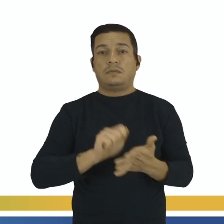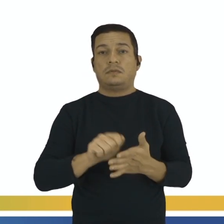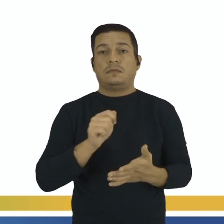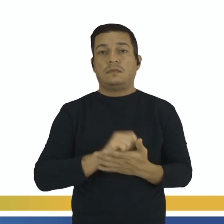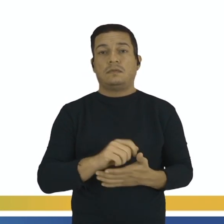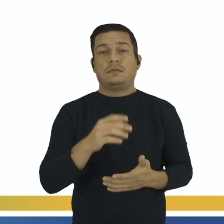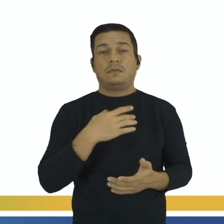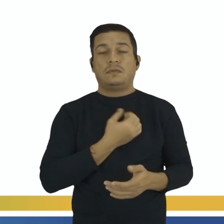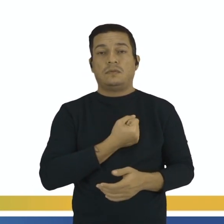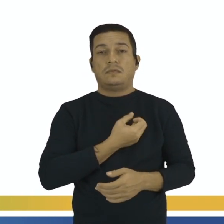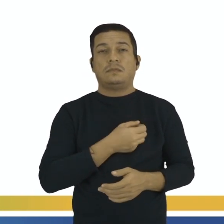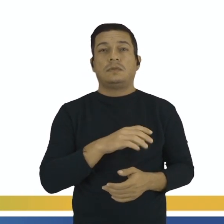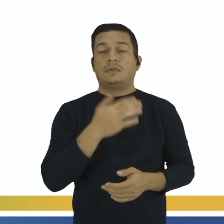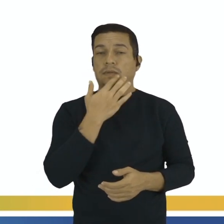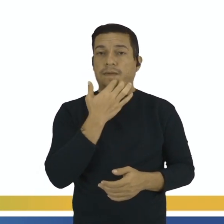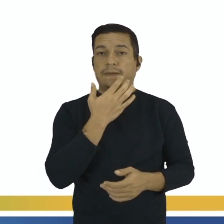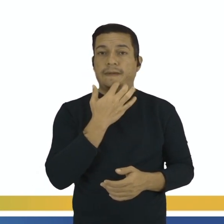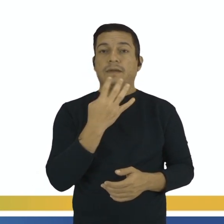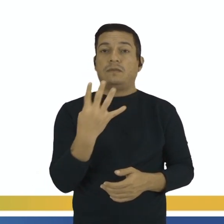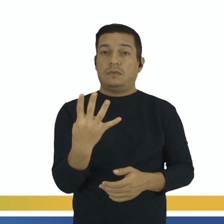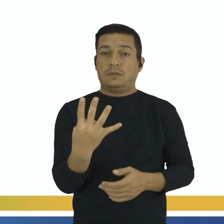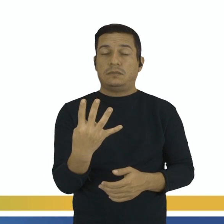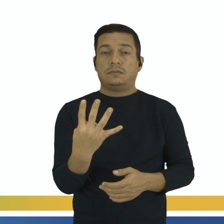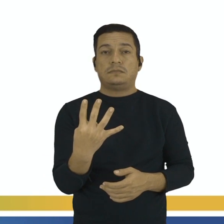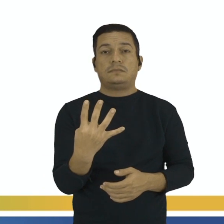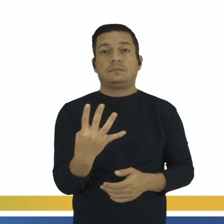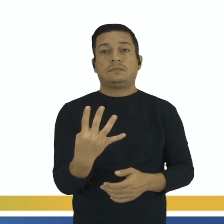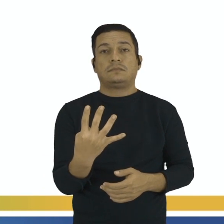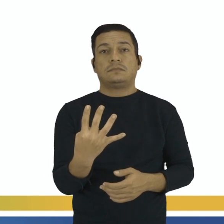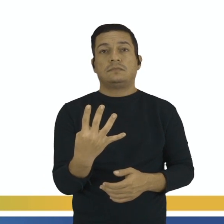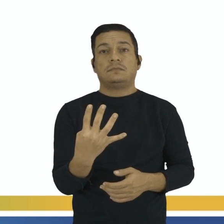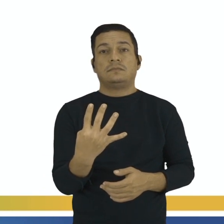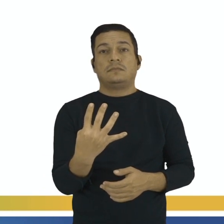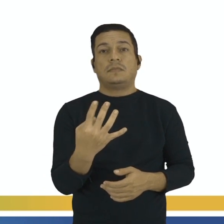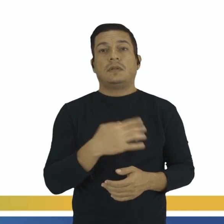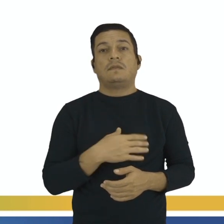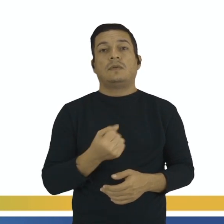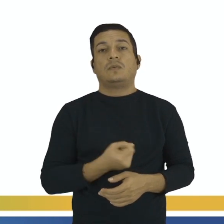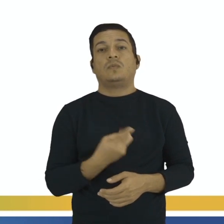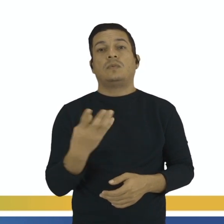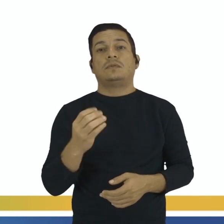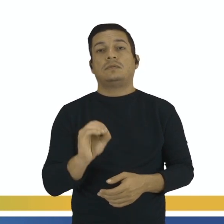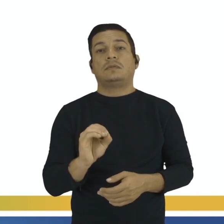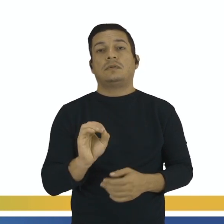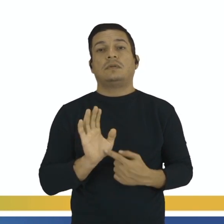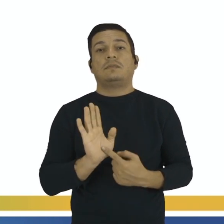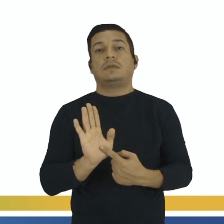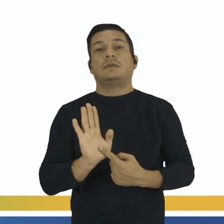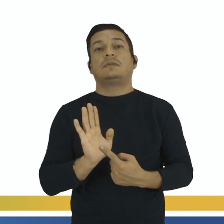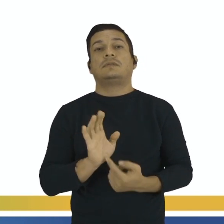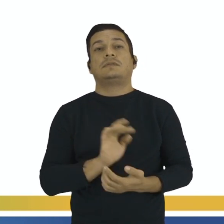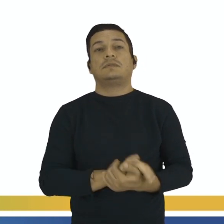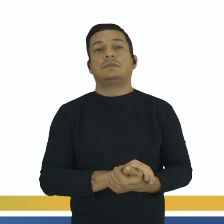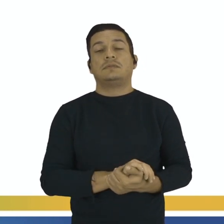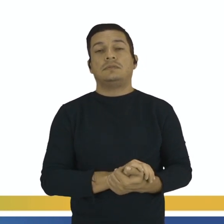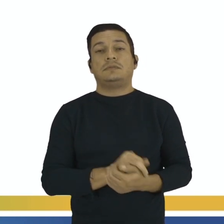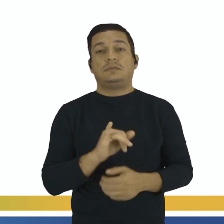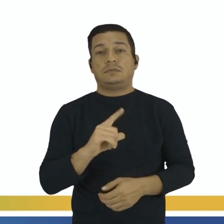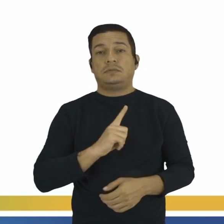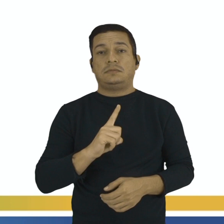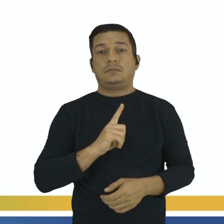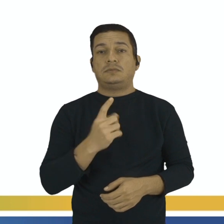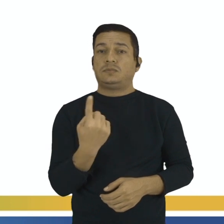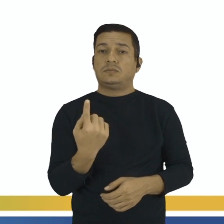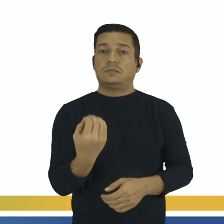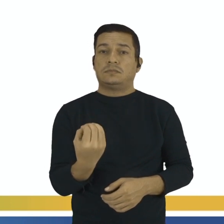escrevê-lo lá no número, que neste caso é o número 4, e aí eu vou contar quantos zeros aparecem no meu denominador. Se eu tenho